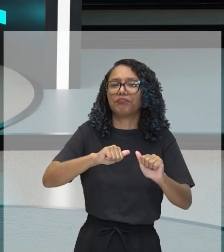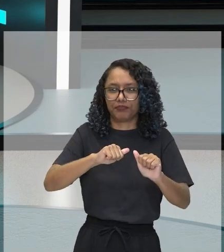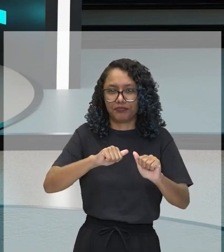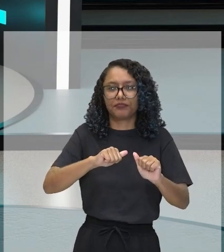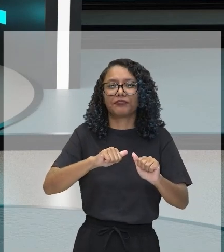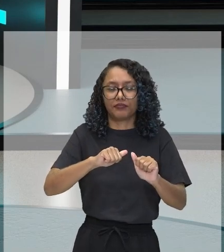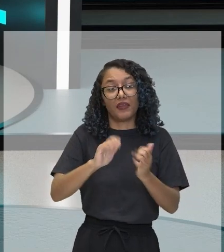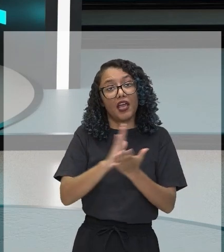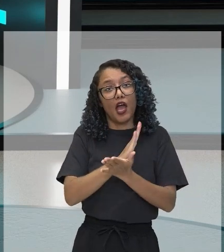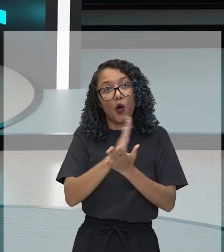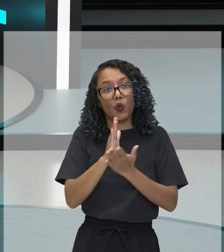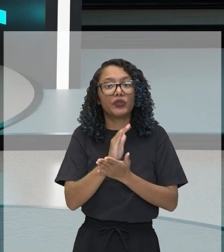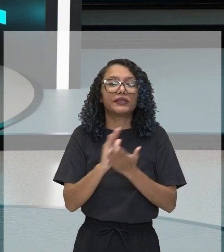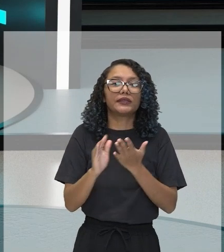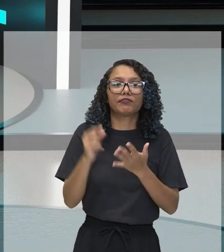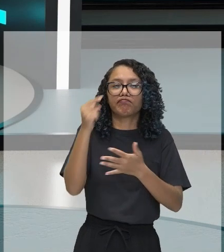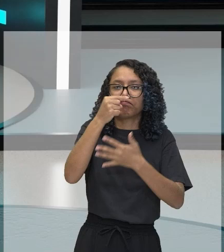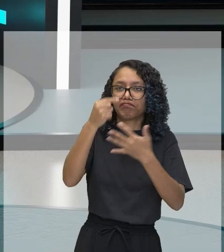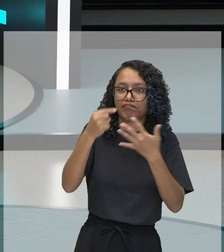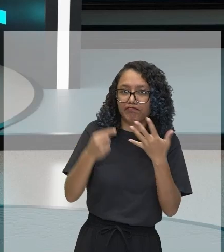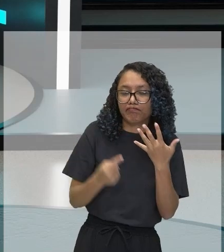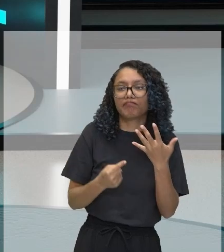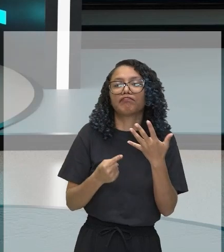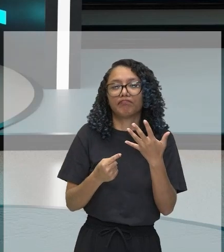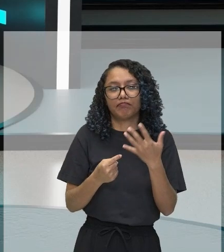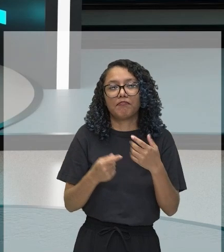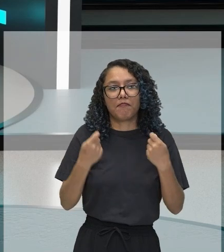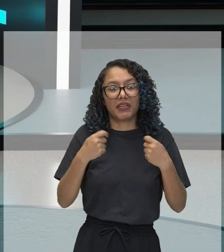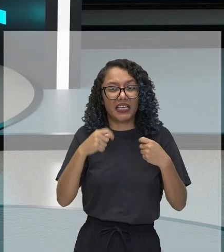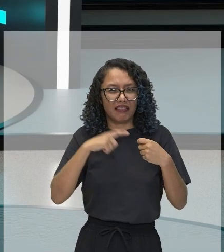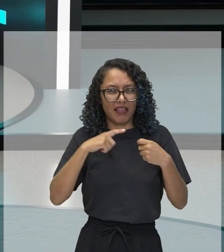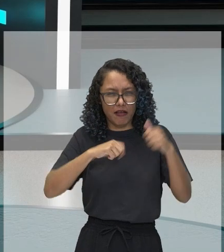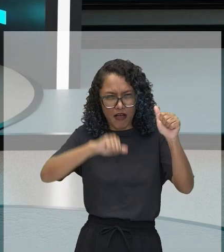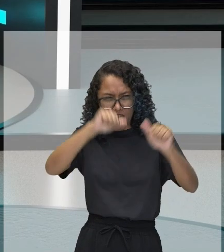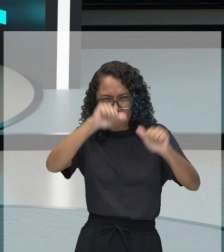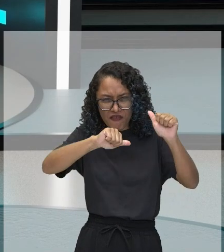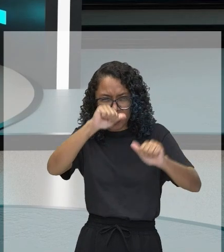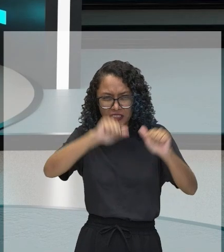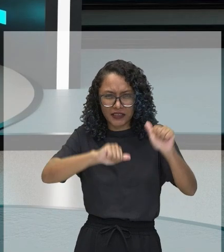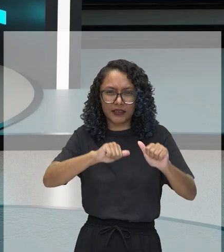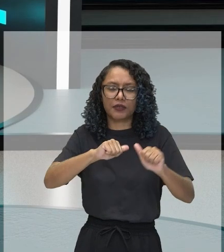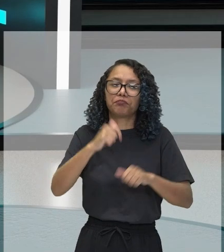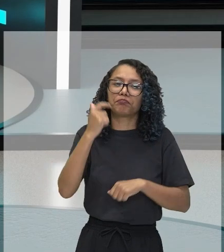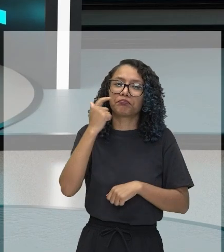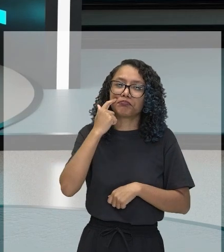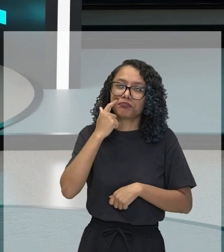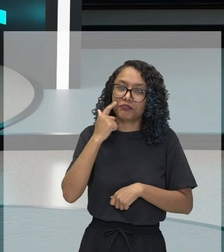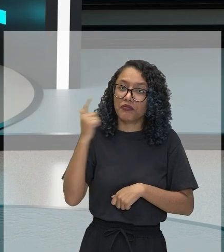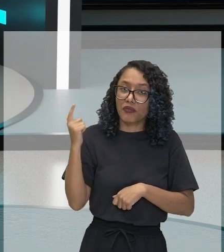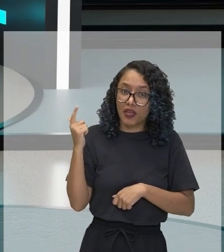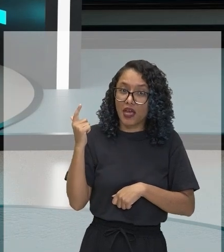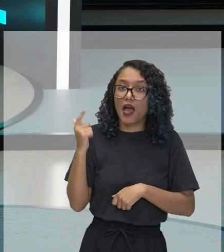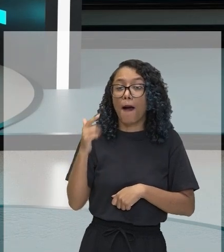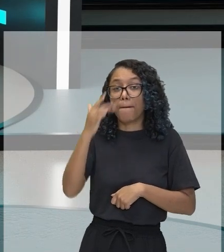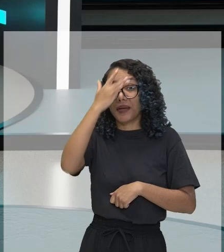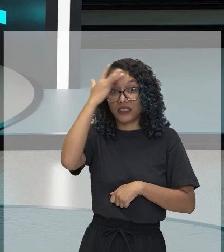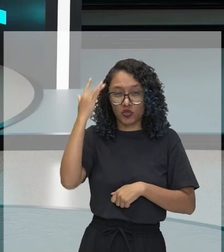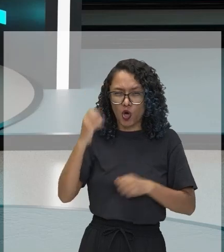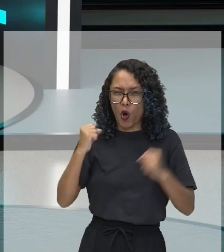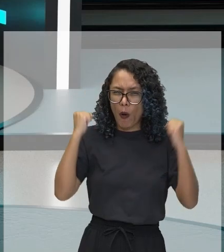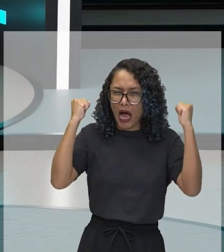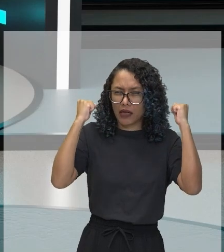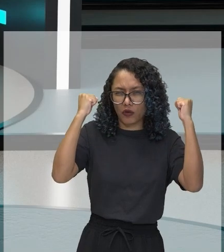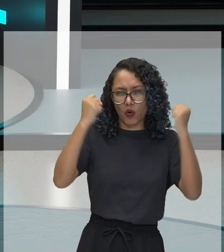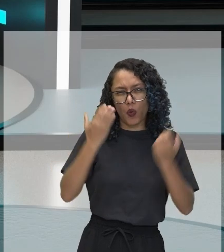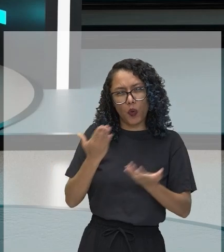os itens do festival que são julgados. Aqui a galera, né, do boi. E agora